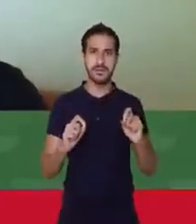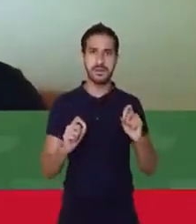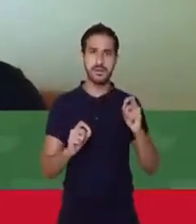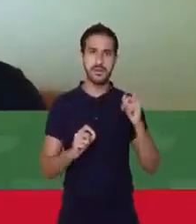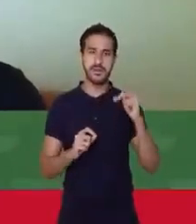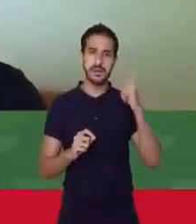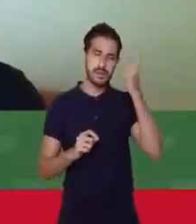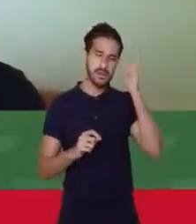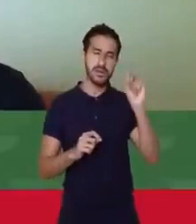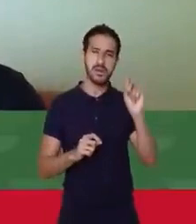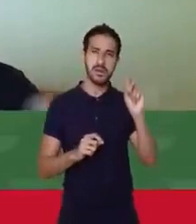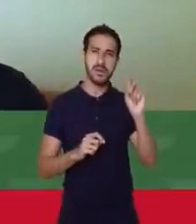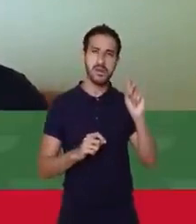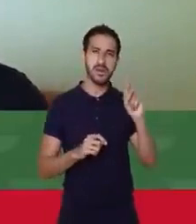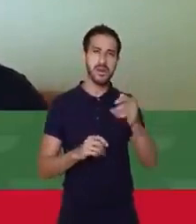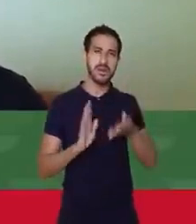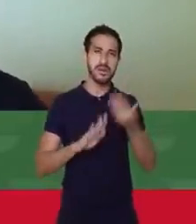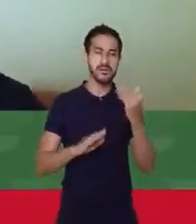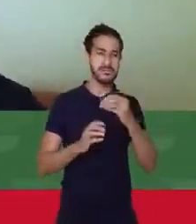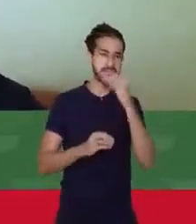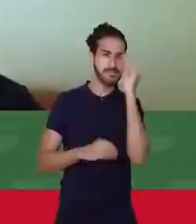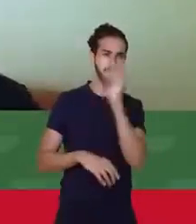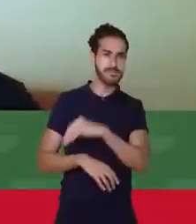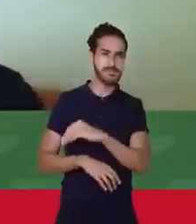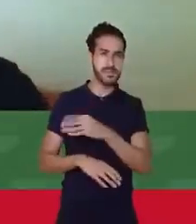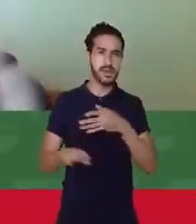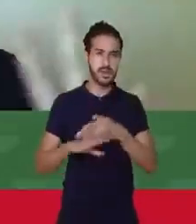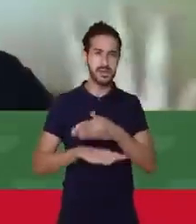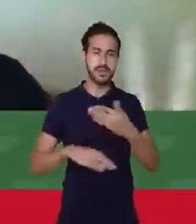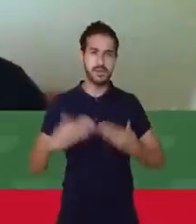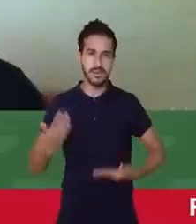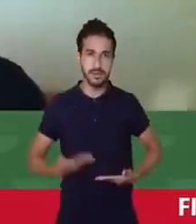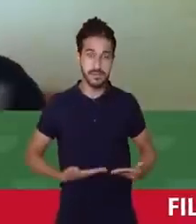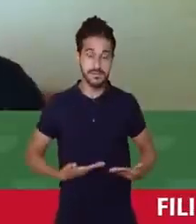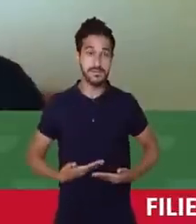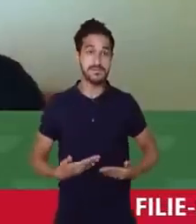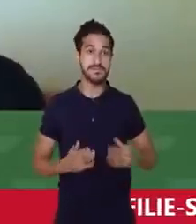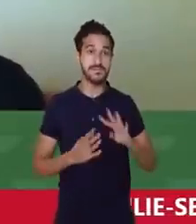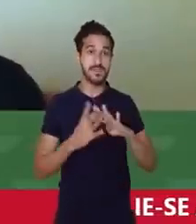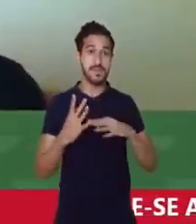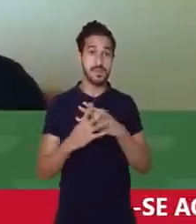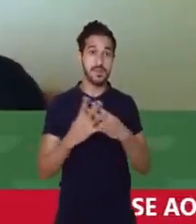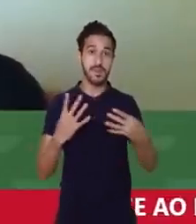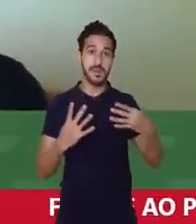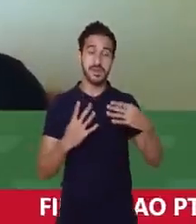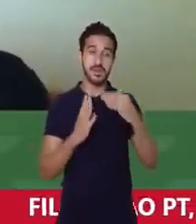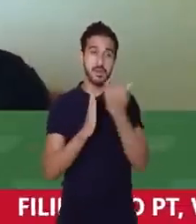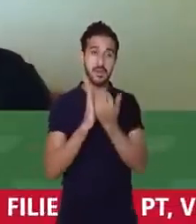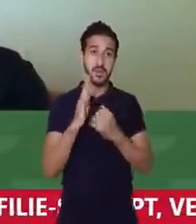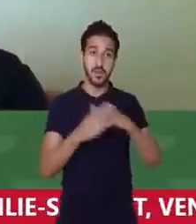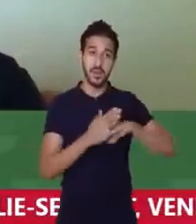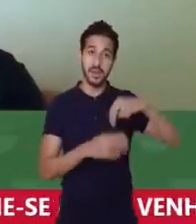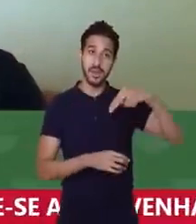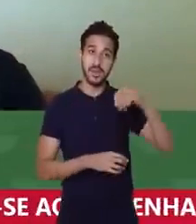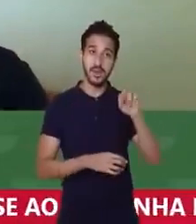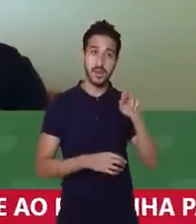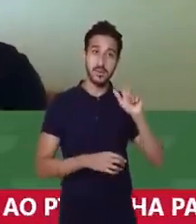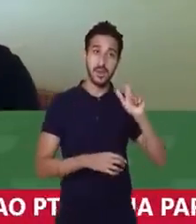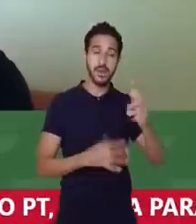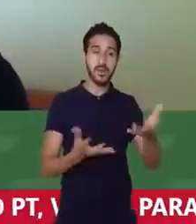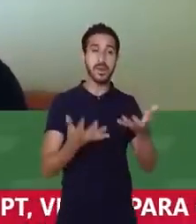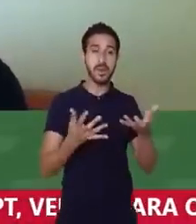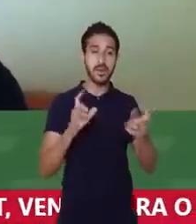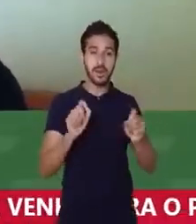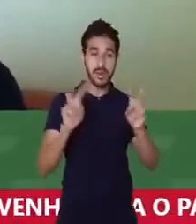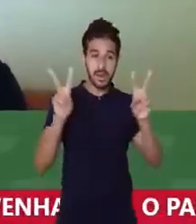a população, até então excluída, o acesso a esses serviços. A agenda neoliberal queria o quê?